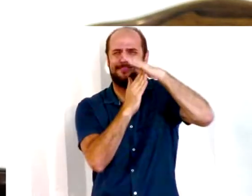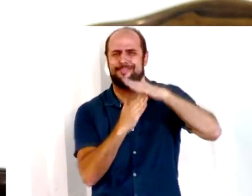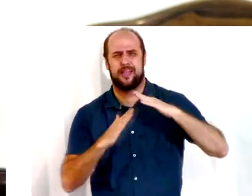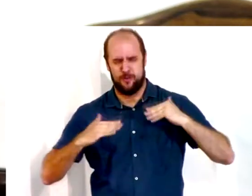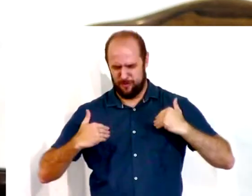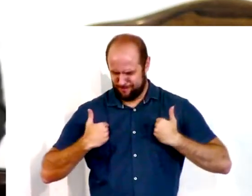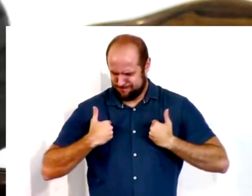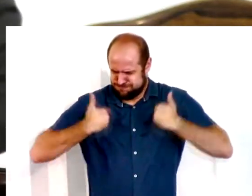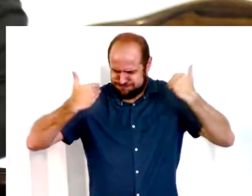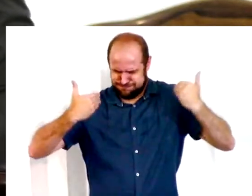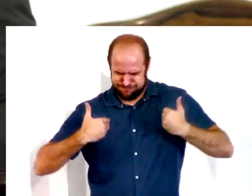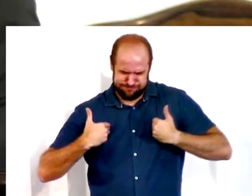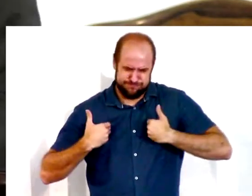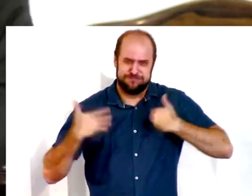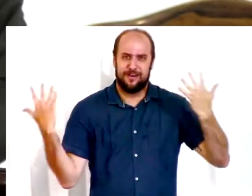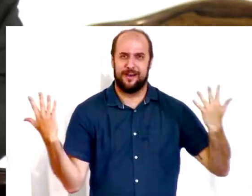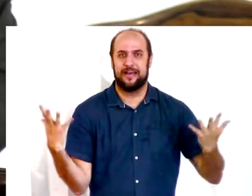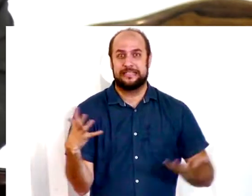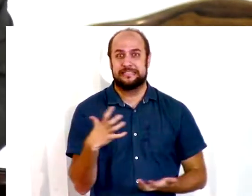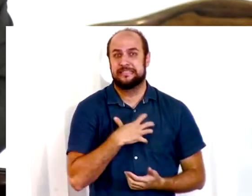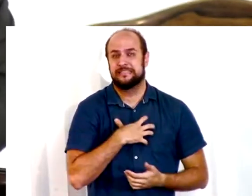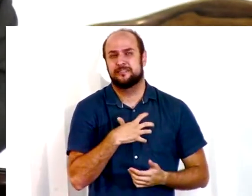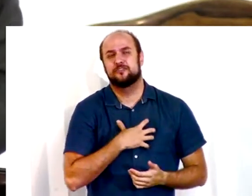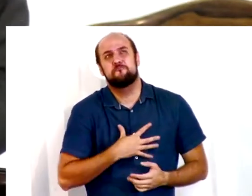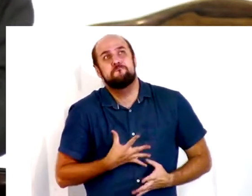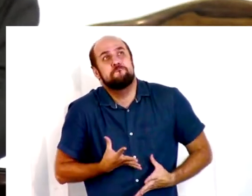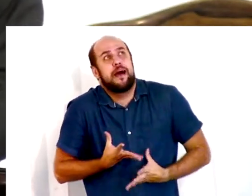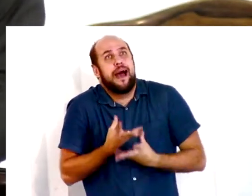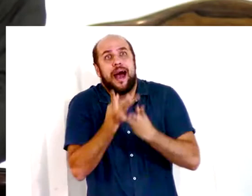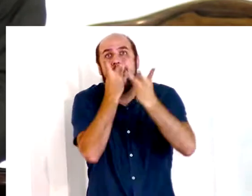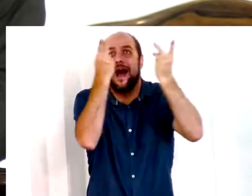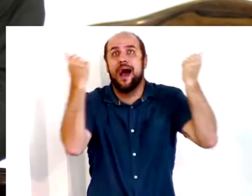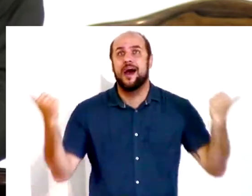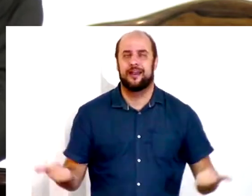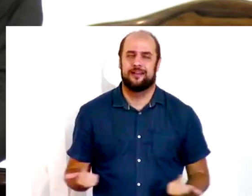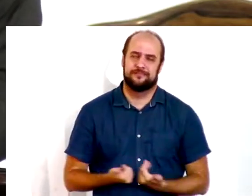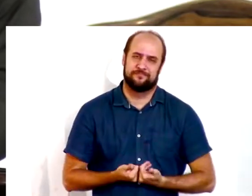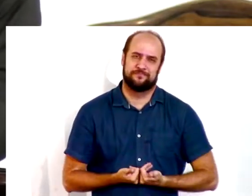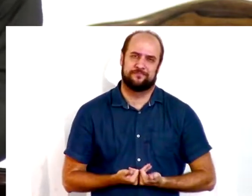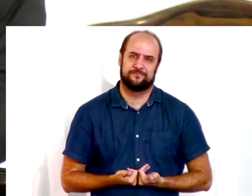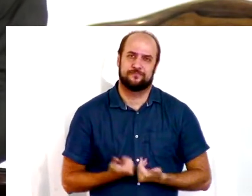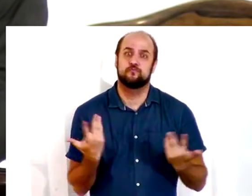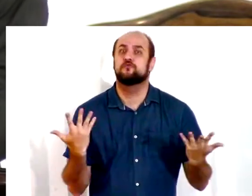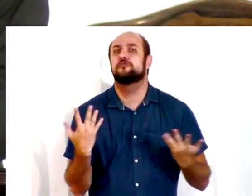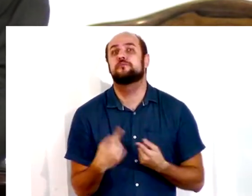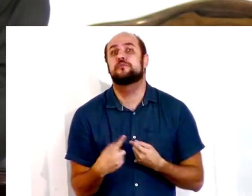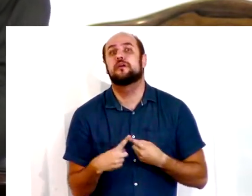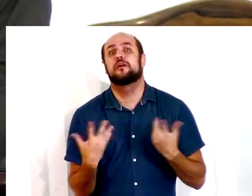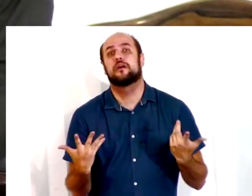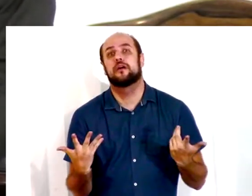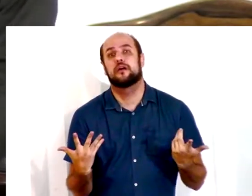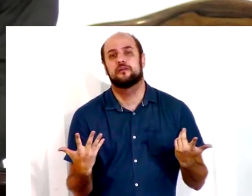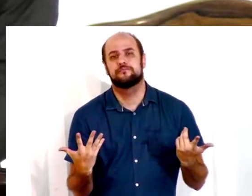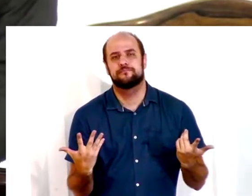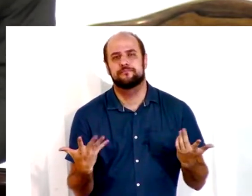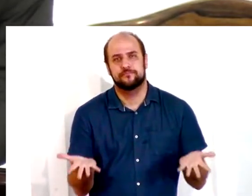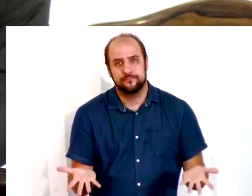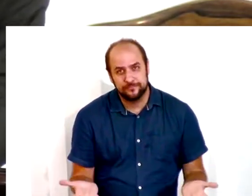tinha por esses irmãos era algo extraordinário. E por quê? Ele diz: